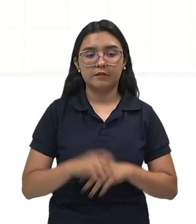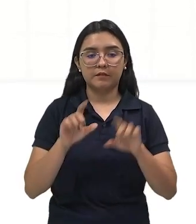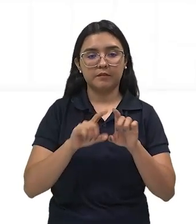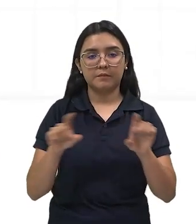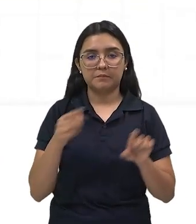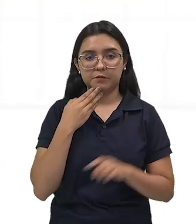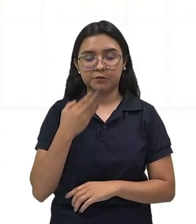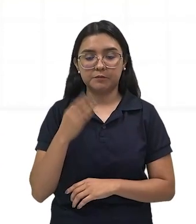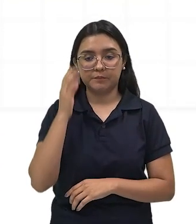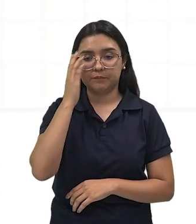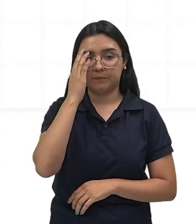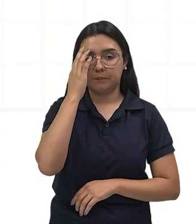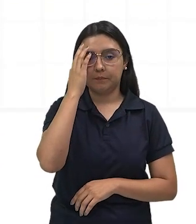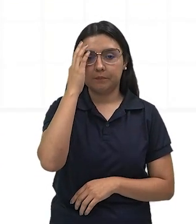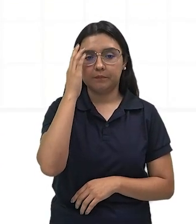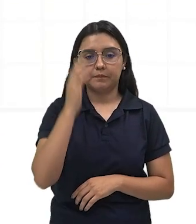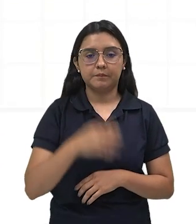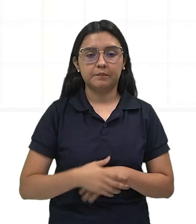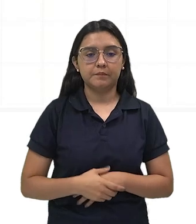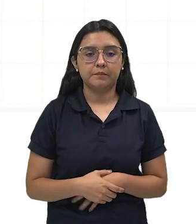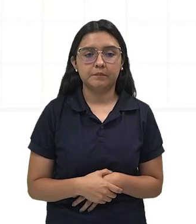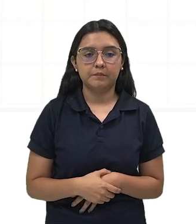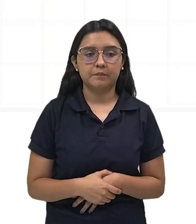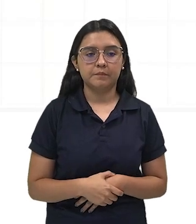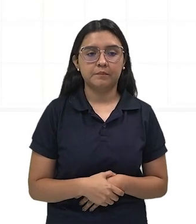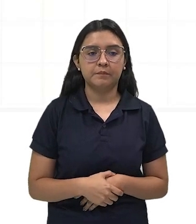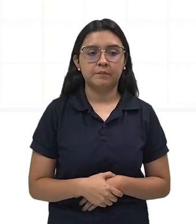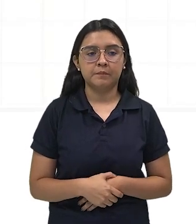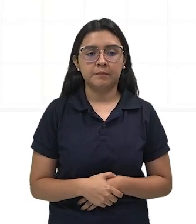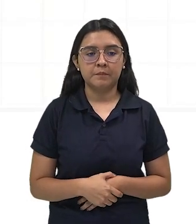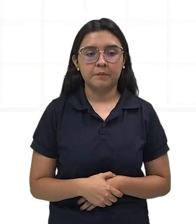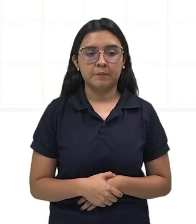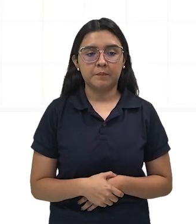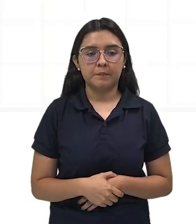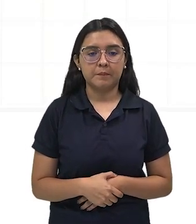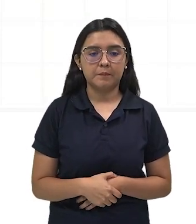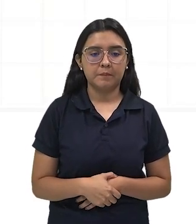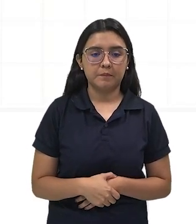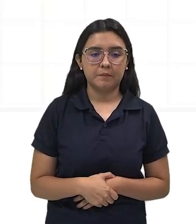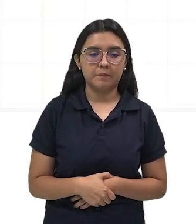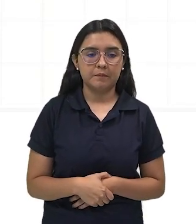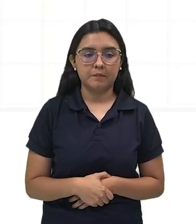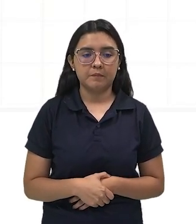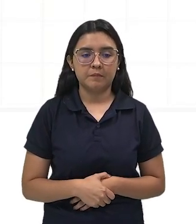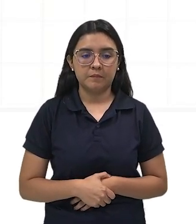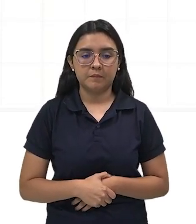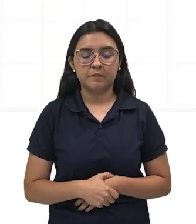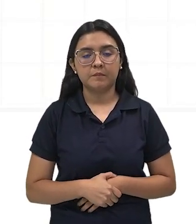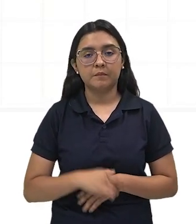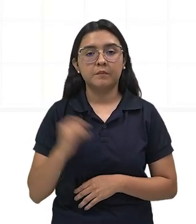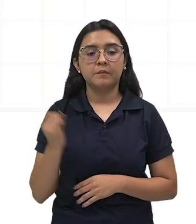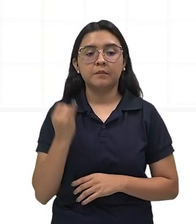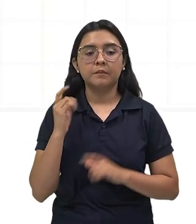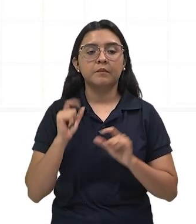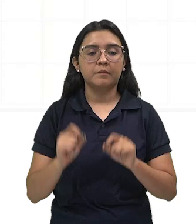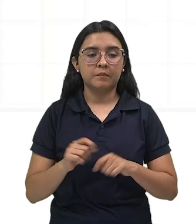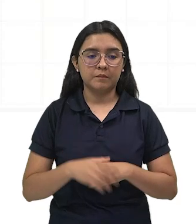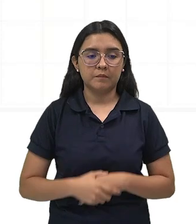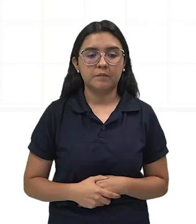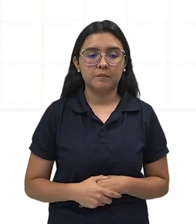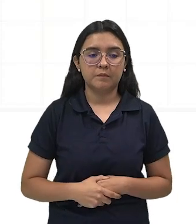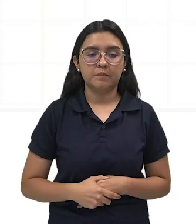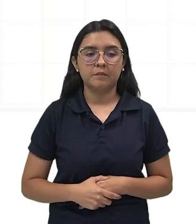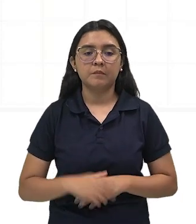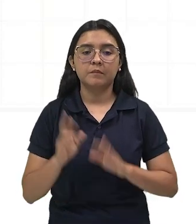aqui, né? Ó, é crucial para a validade dos resultados a